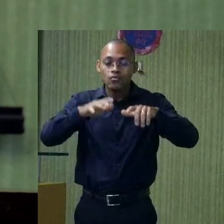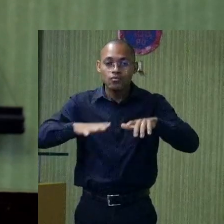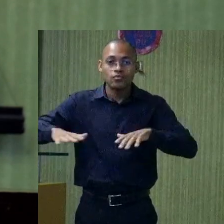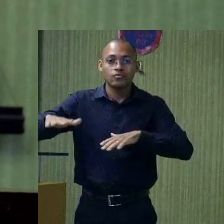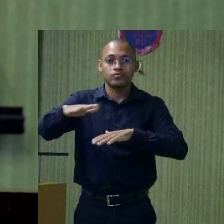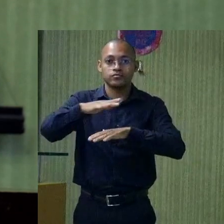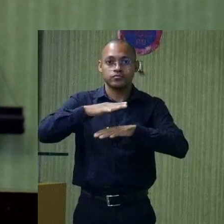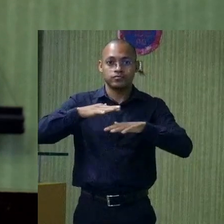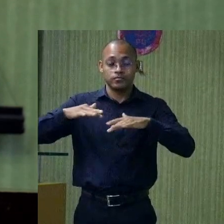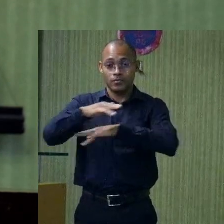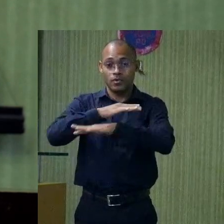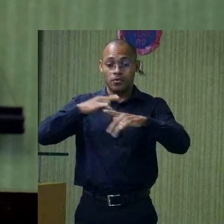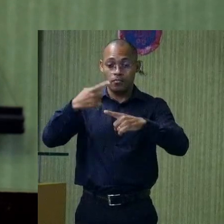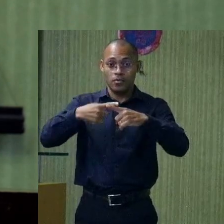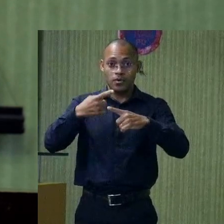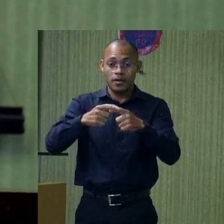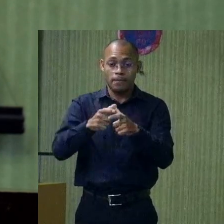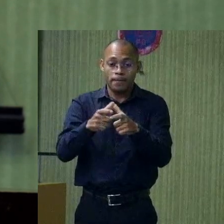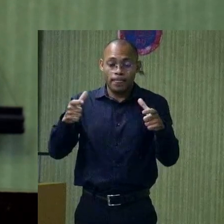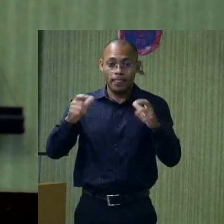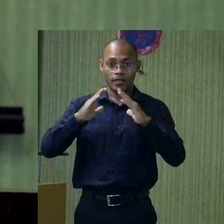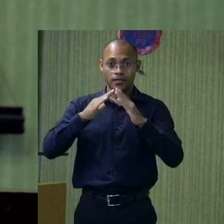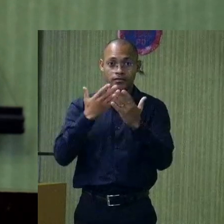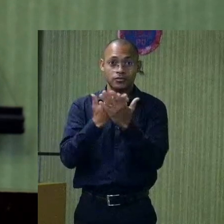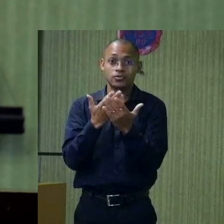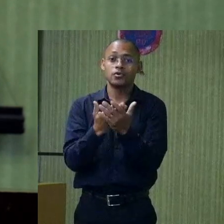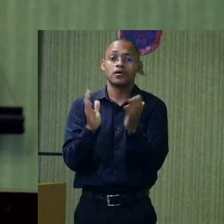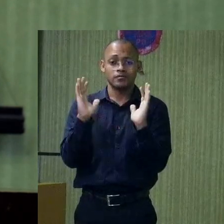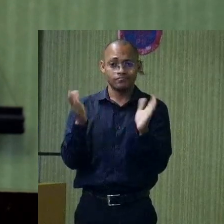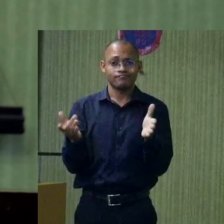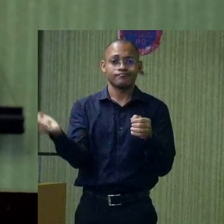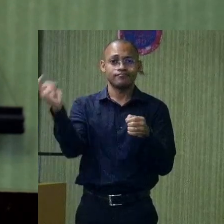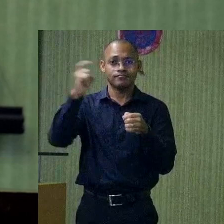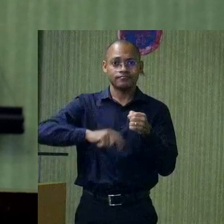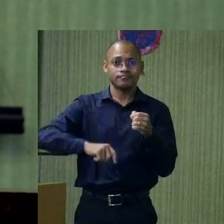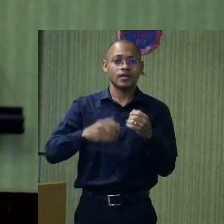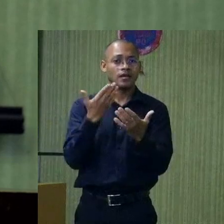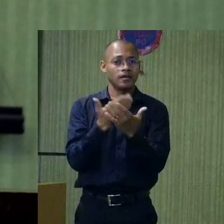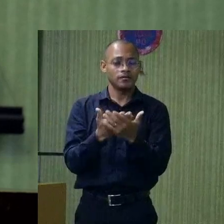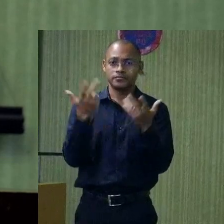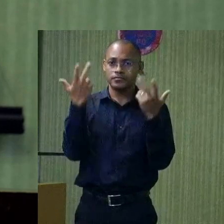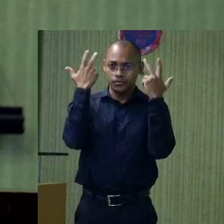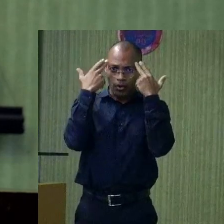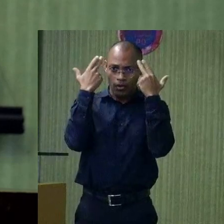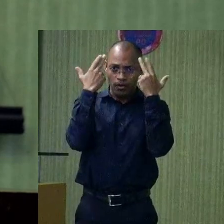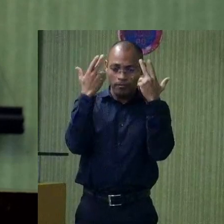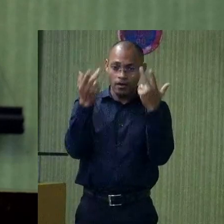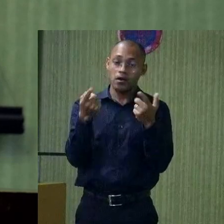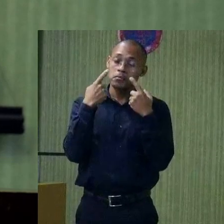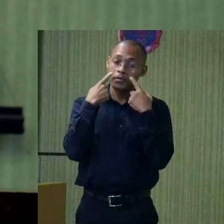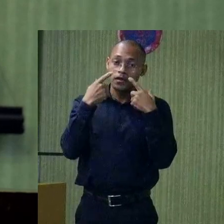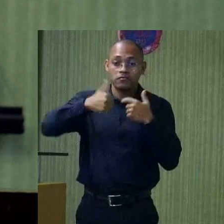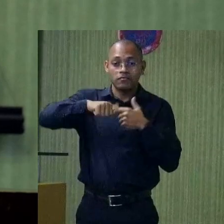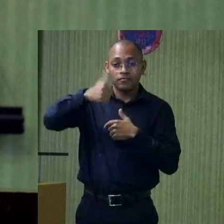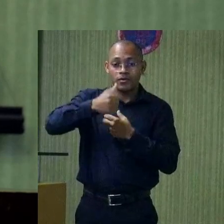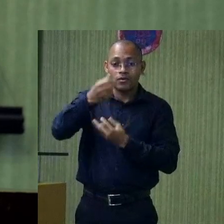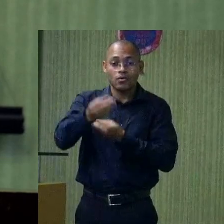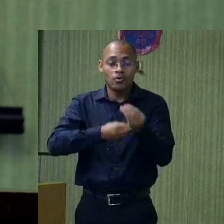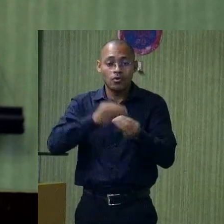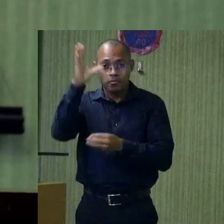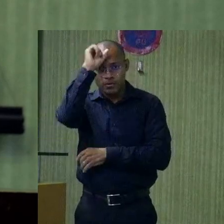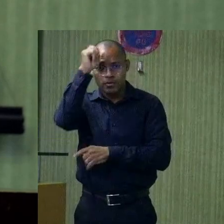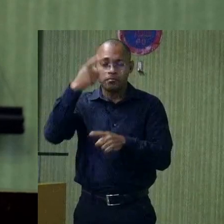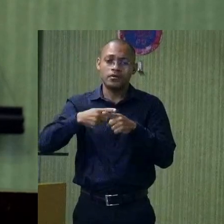né a maioria das escolas retornou agora nós precisamos ver a recuperação de aprendizagem Porque sim houve uma